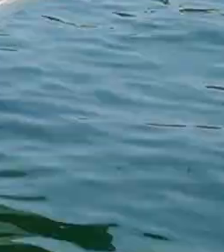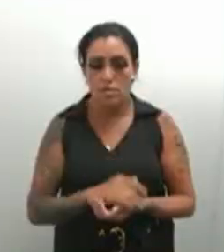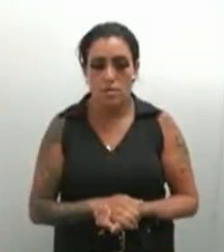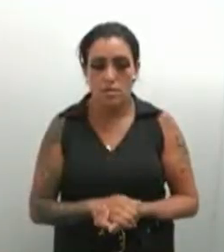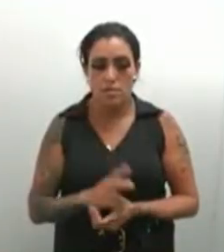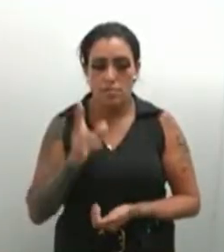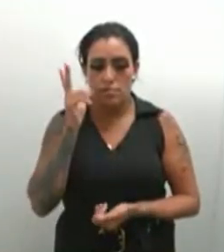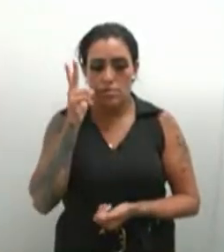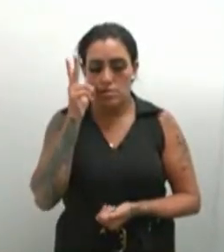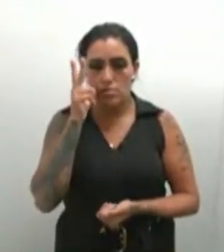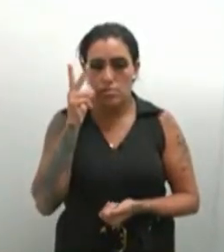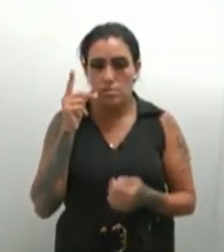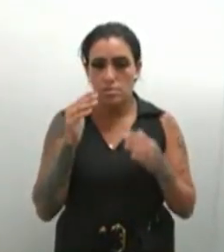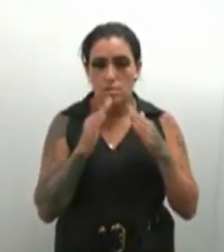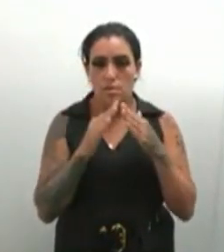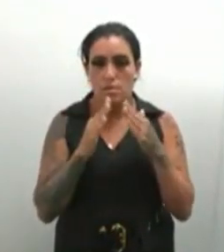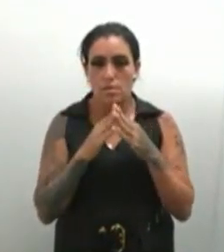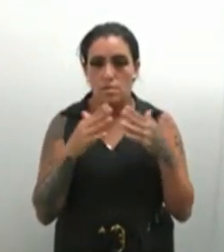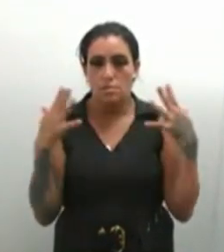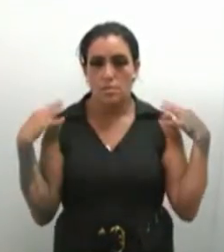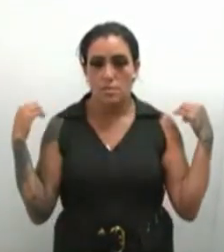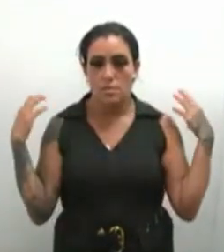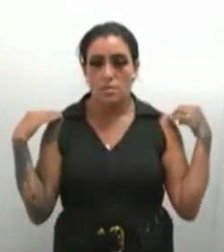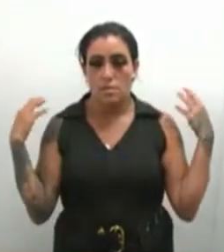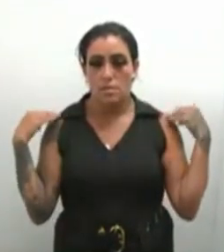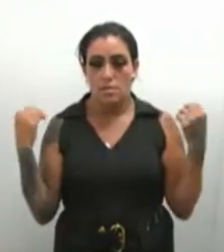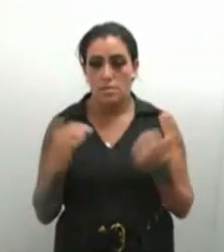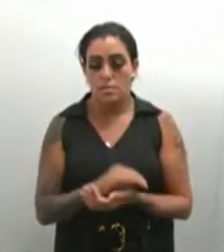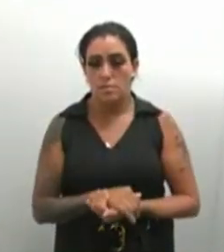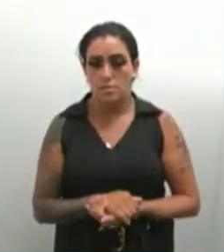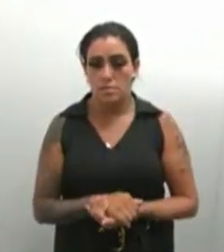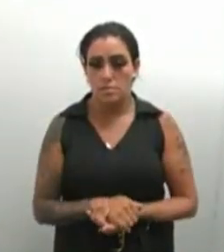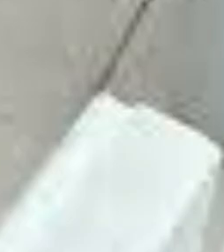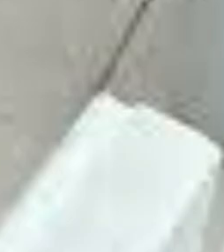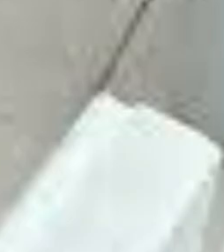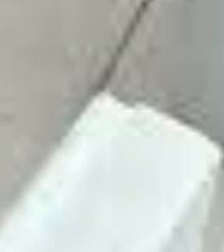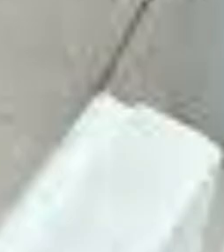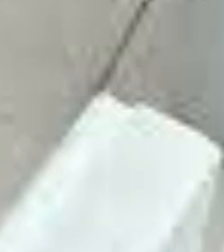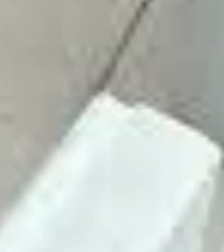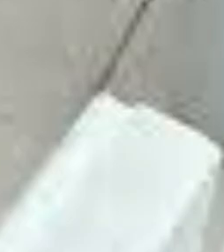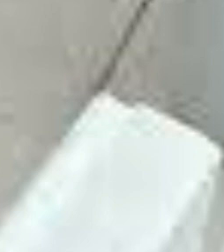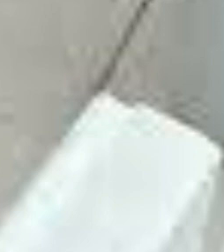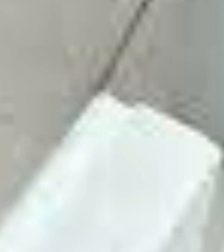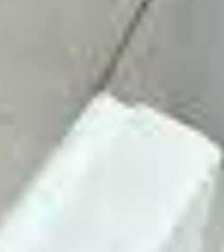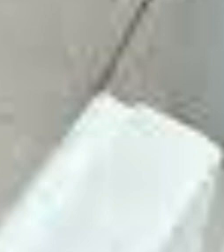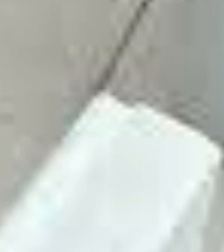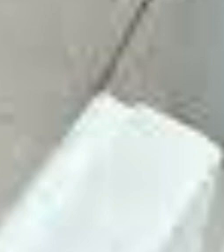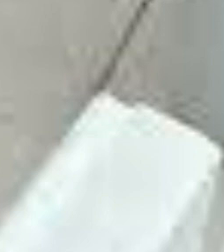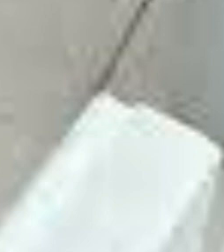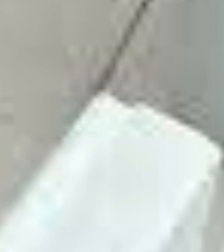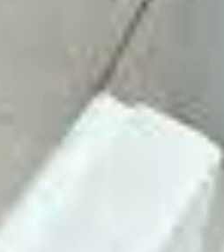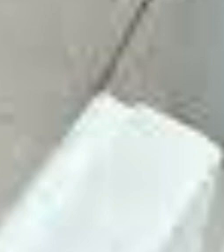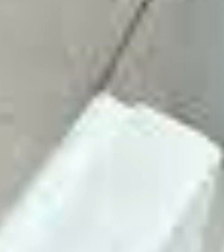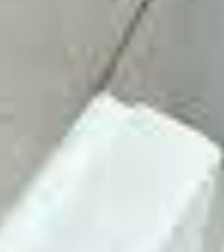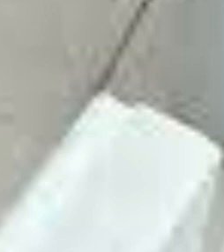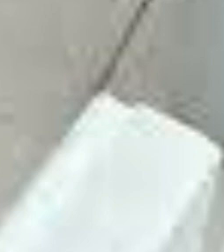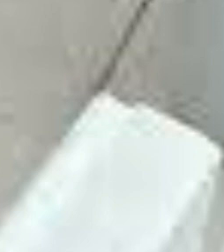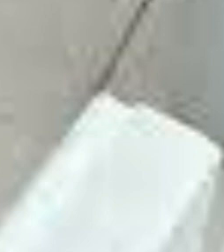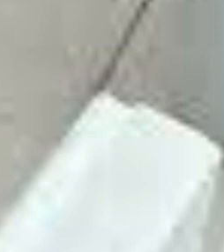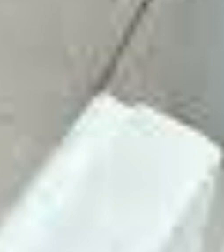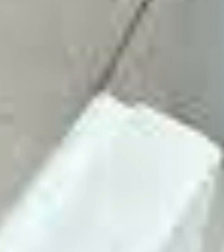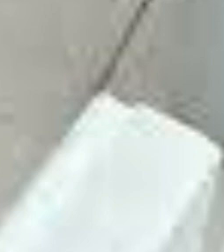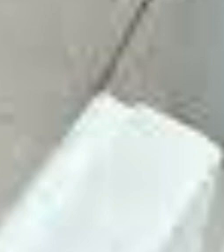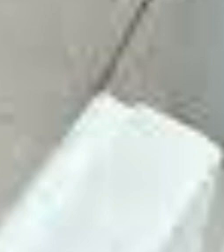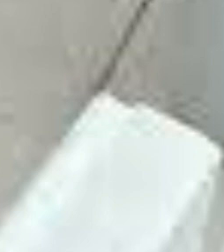casa passearam na lancha, numa farsa eleitoral, subiram a tribuna para poder falar do